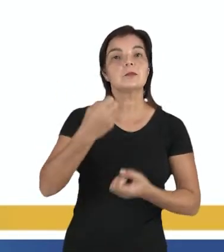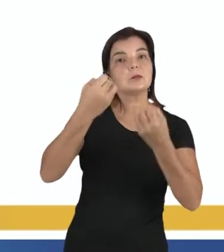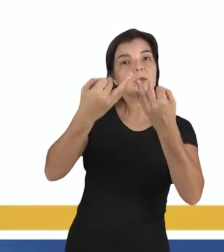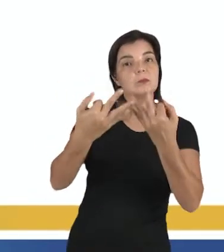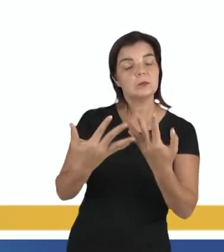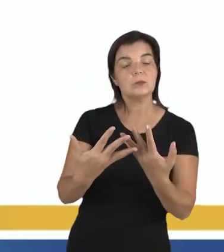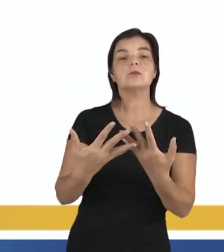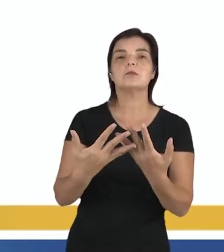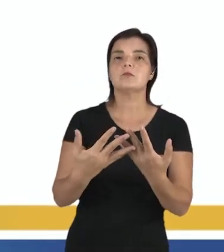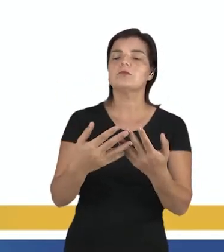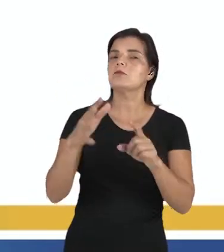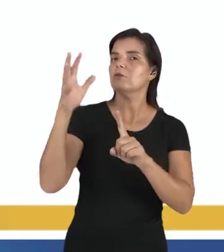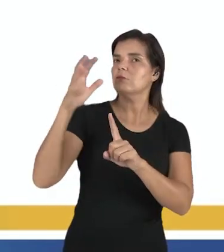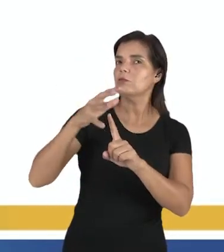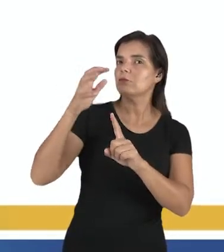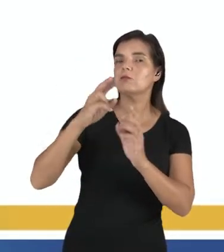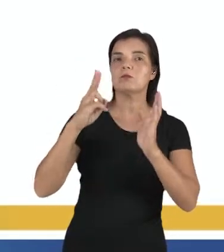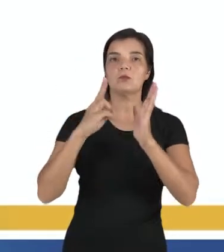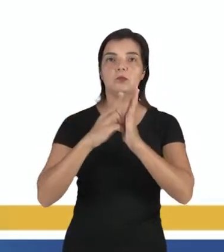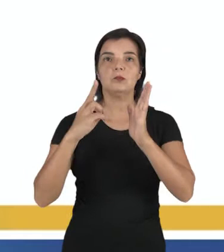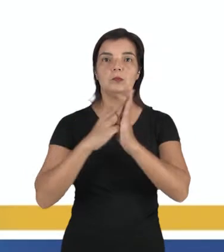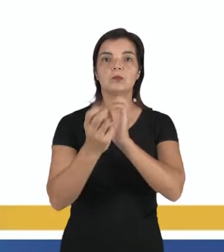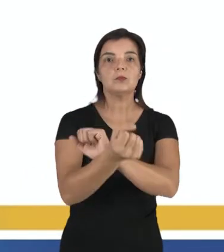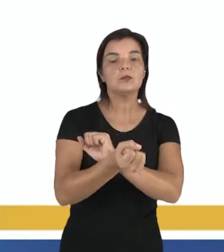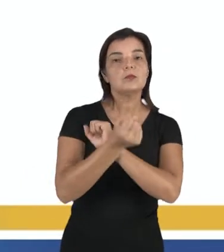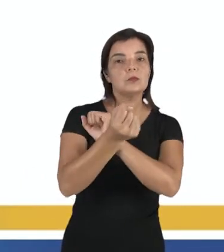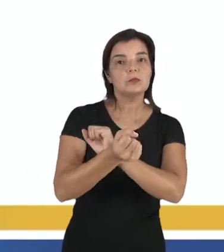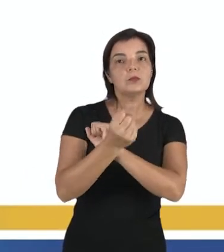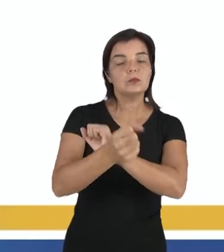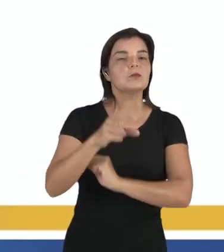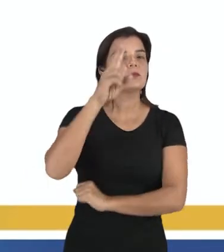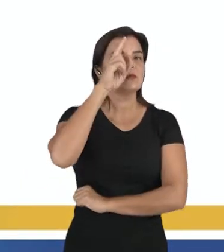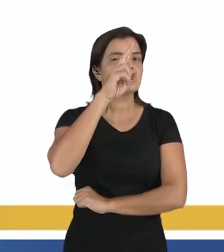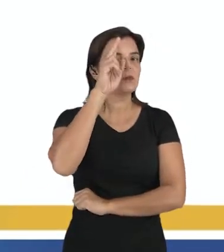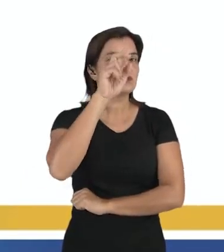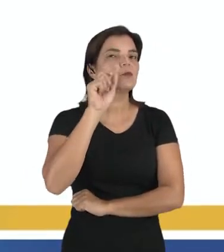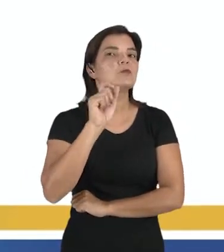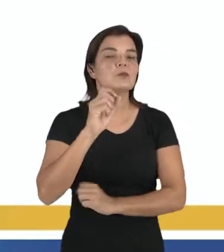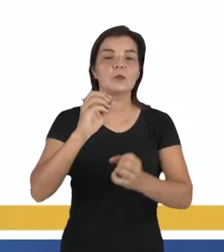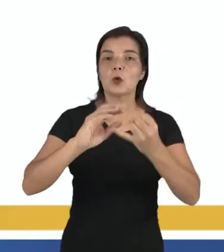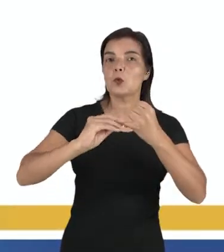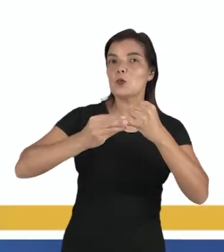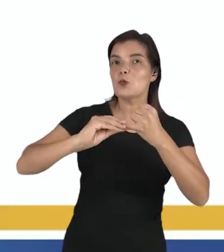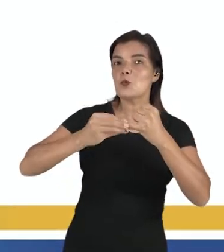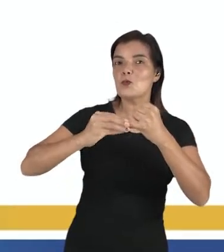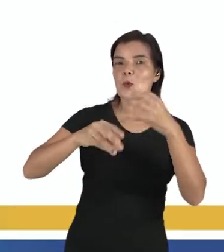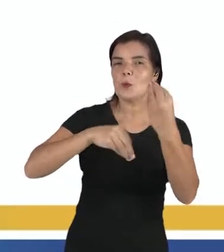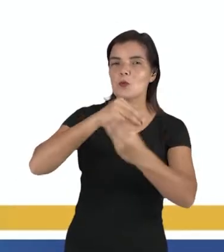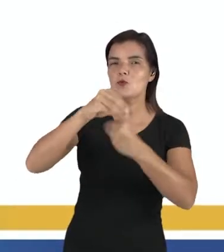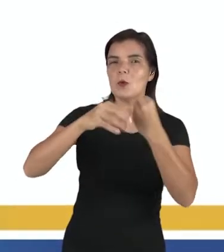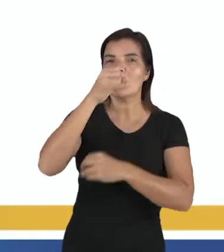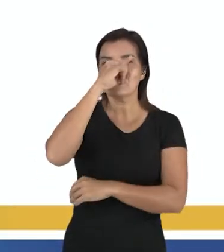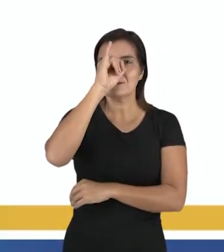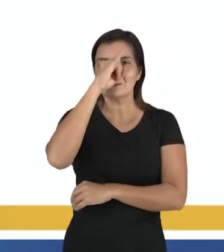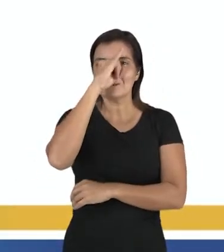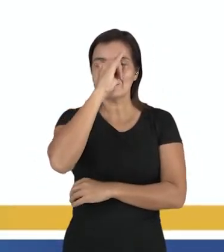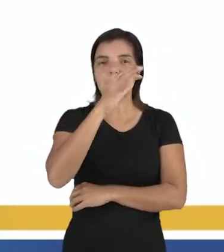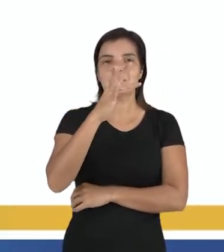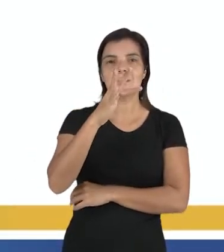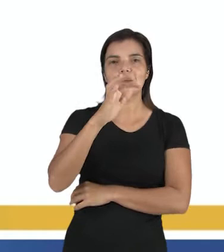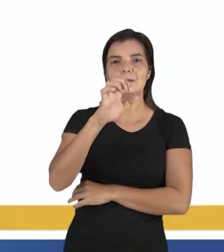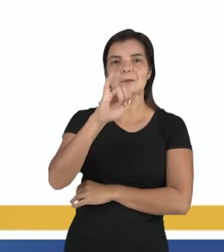Já no Sudeste, os principais elementos da cultura regional são festa do divino, festejos da Páscoa e dos